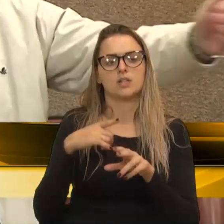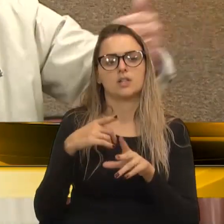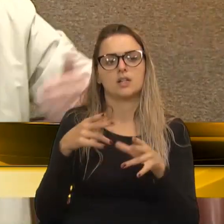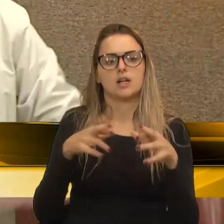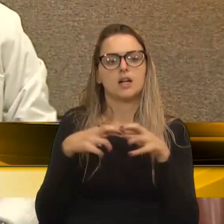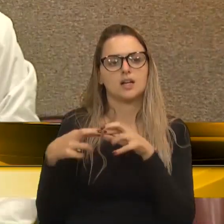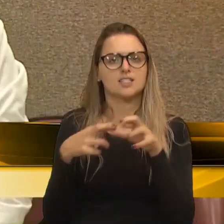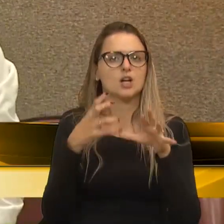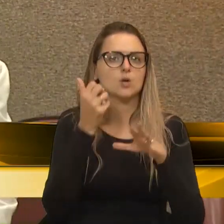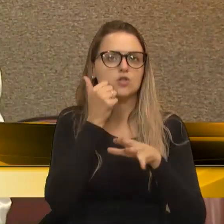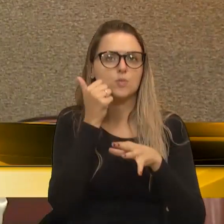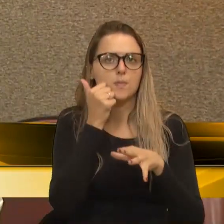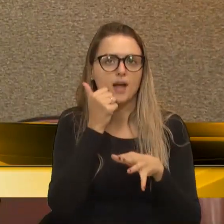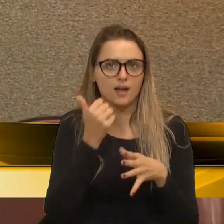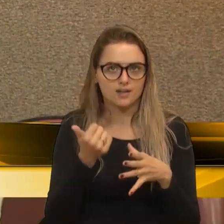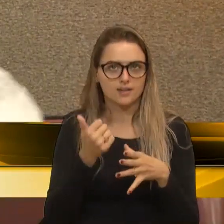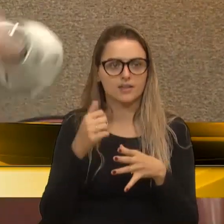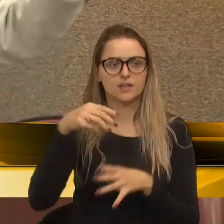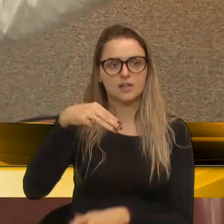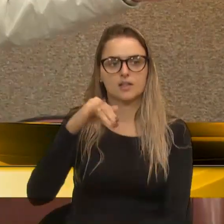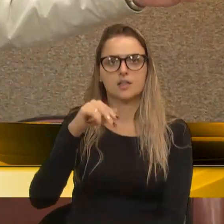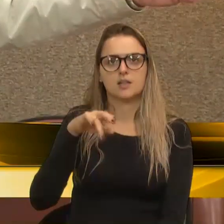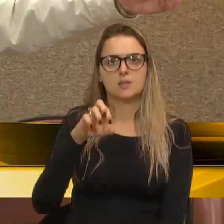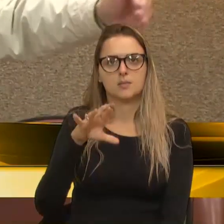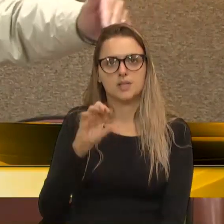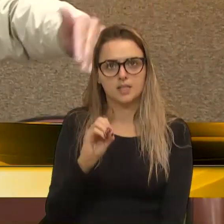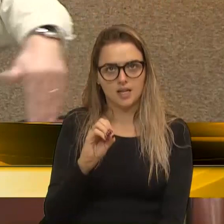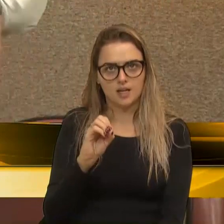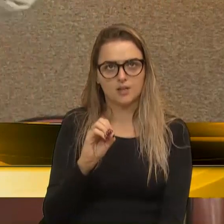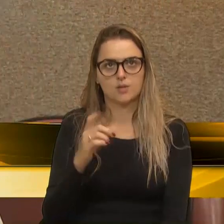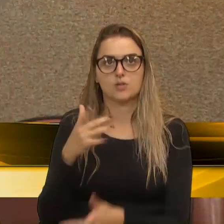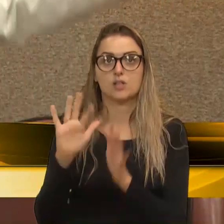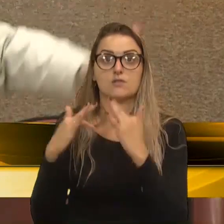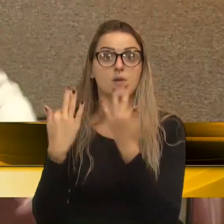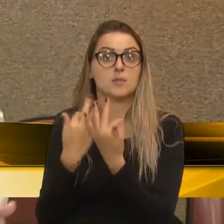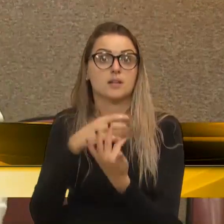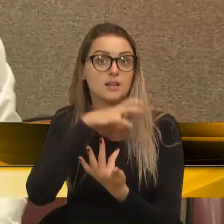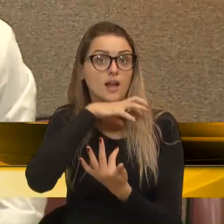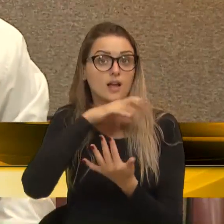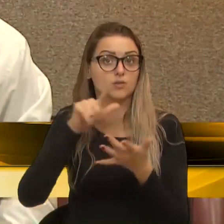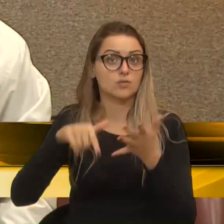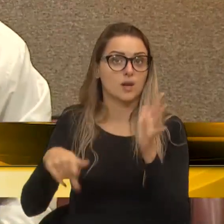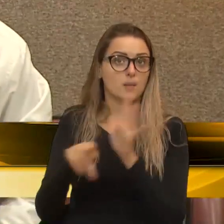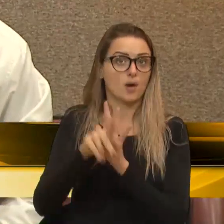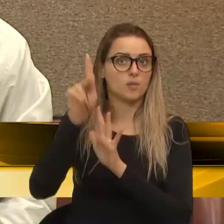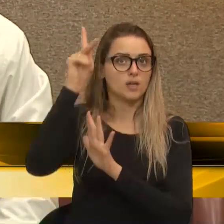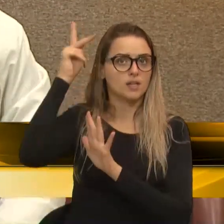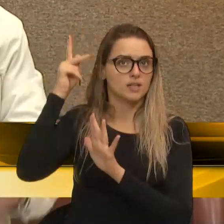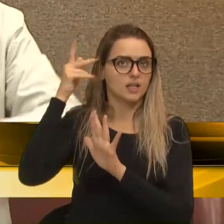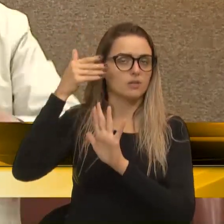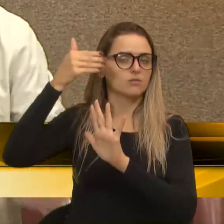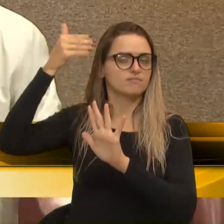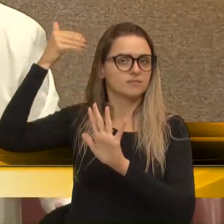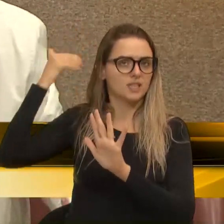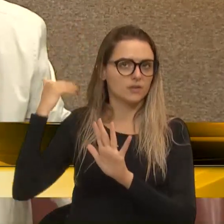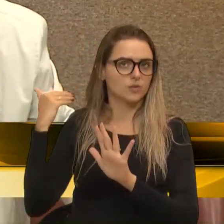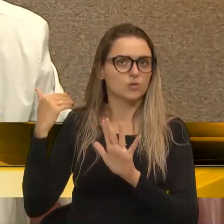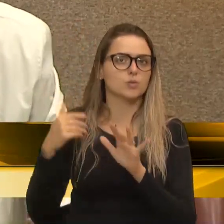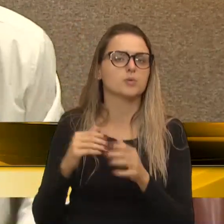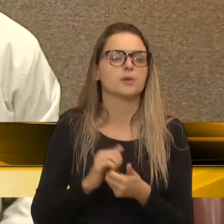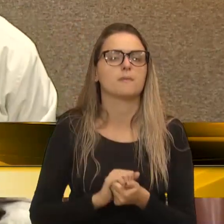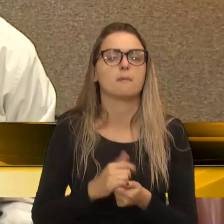foi para cima daqueles terrenos? Daquelas famílias? São terrenos históricos. E eu gostaria de ter